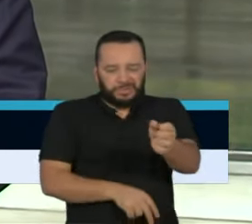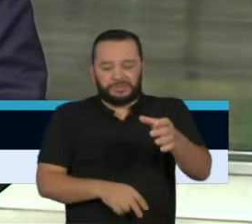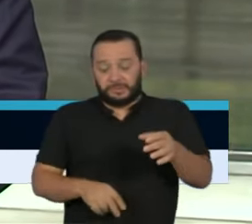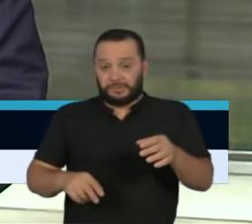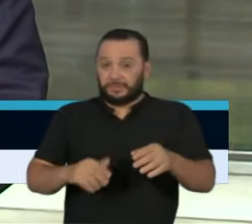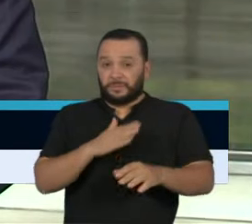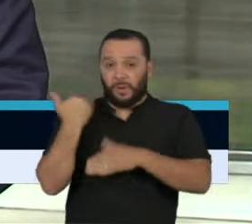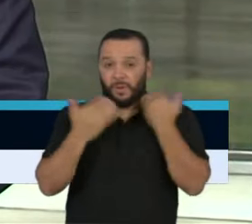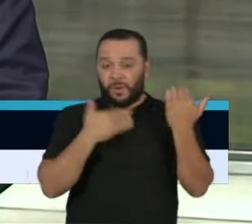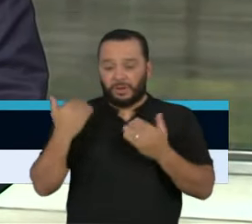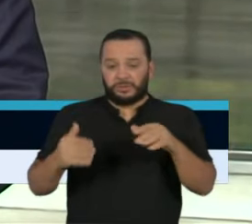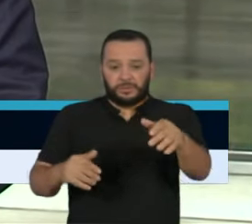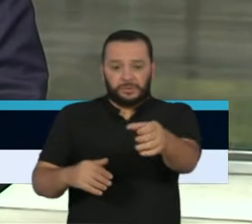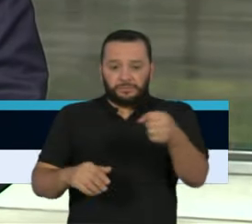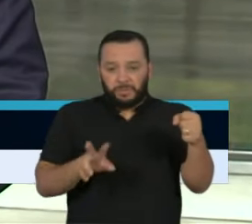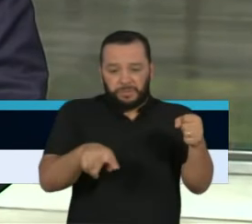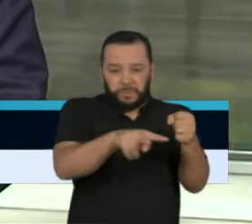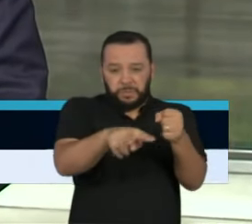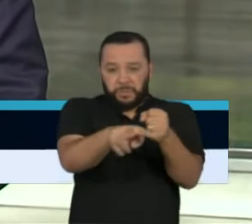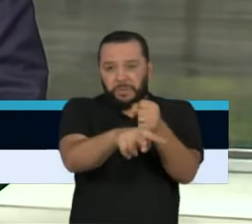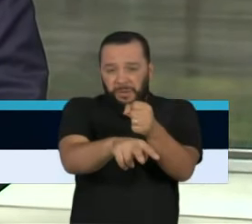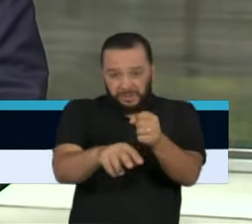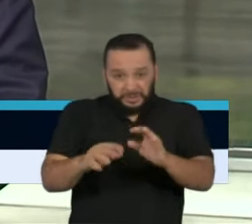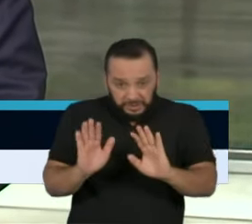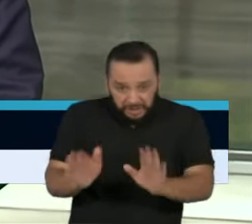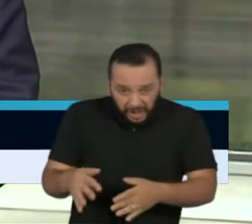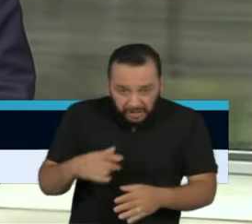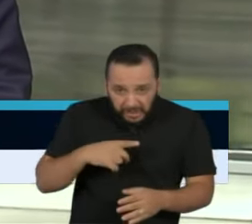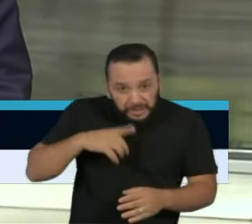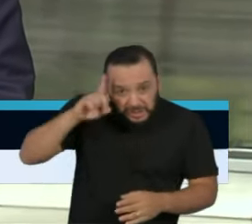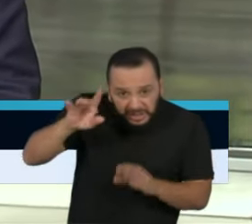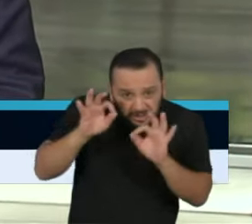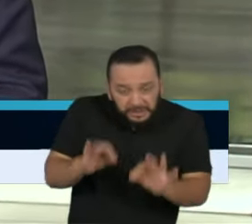e qual critério será usado para definir os locais?